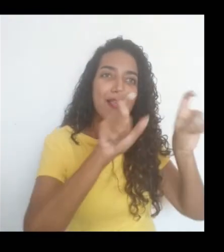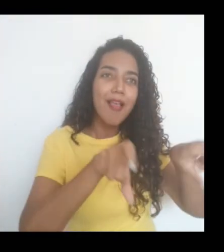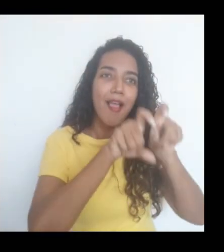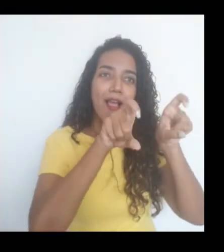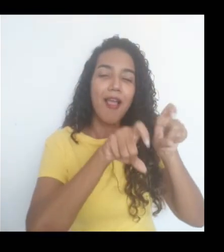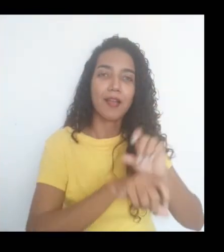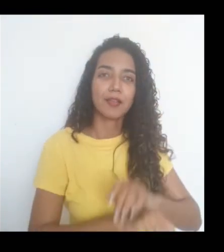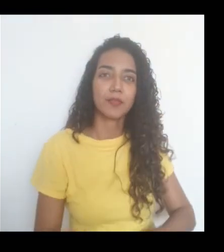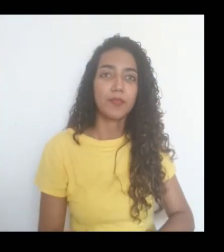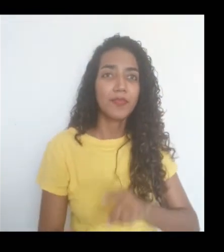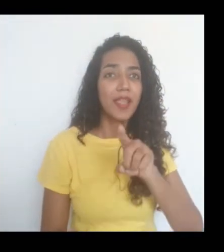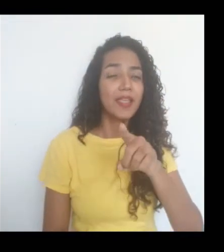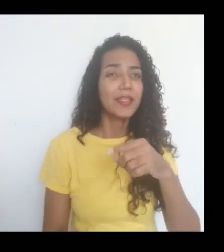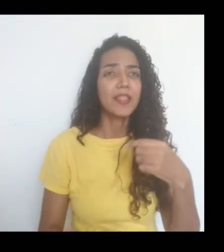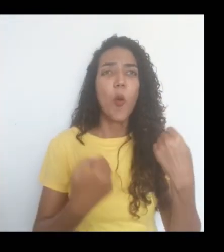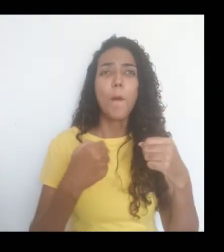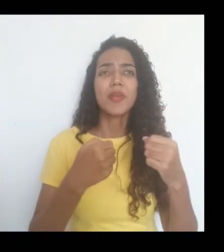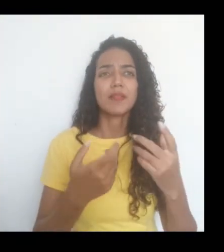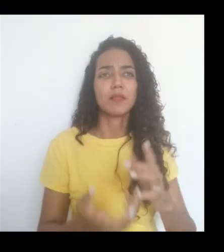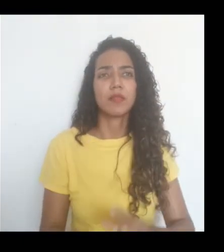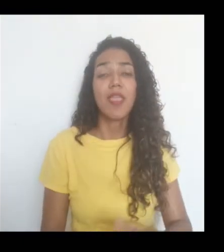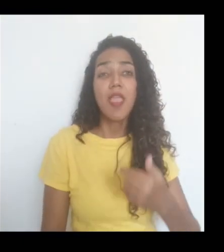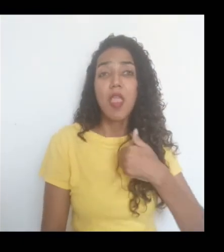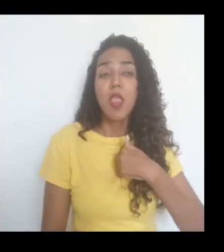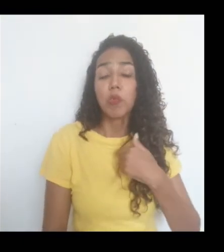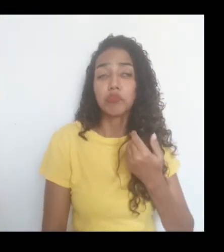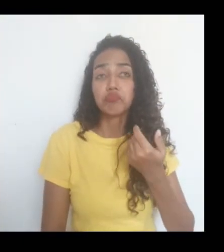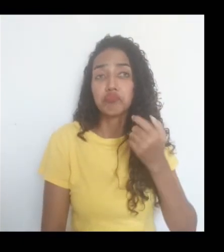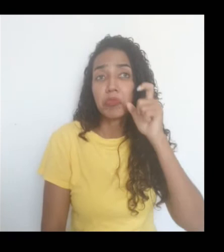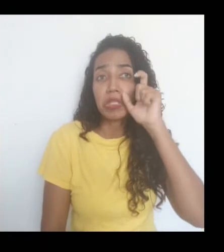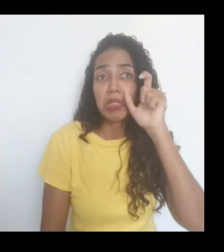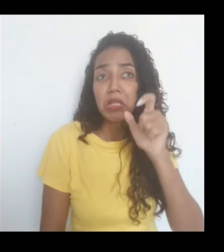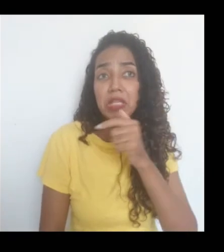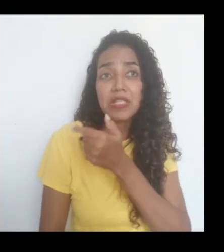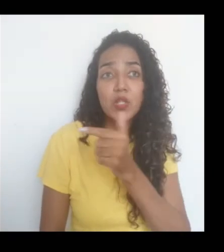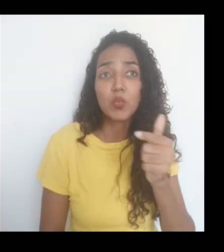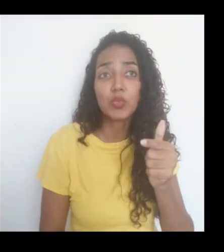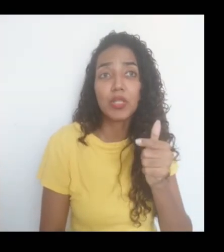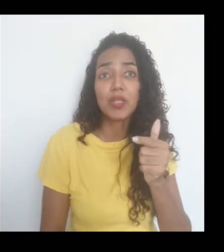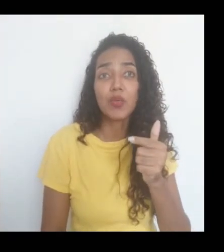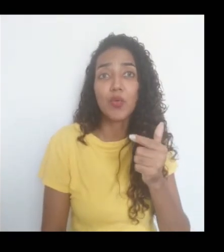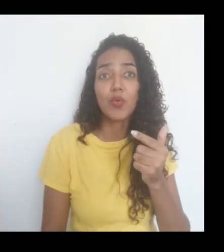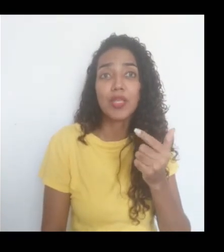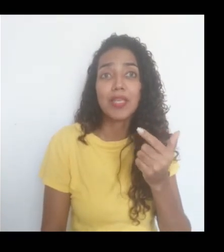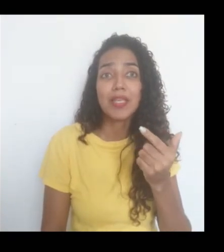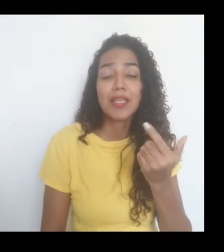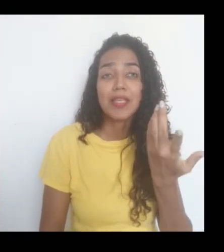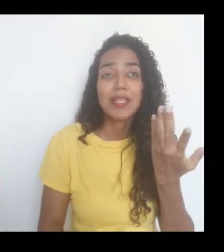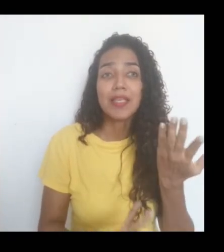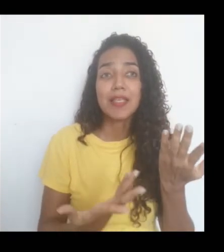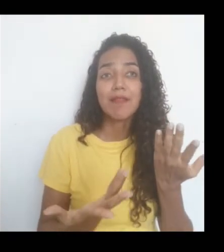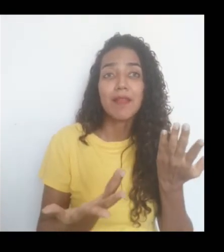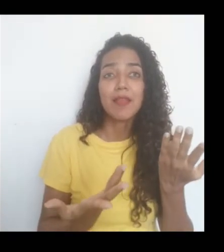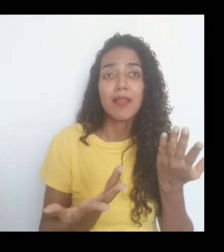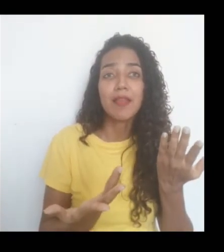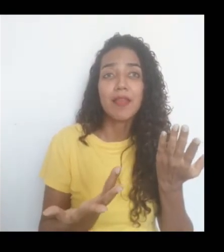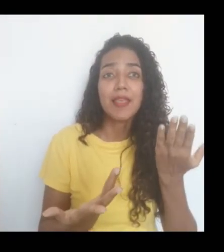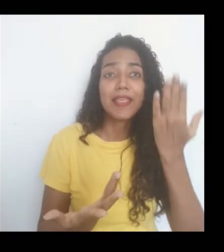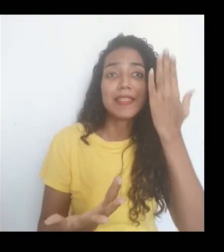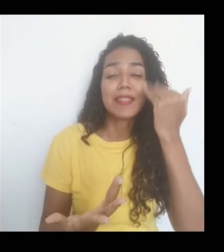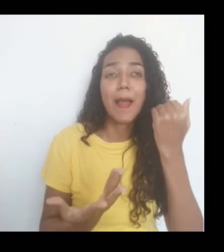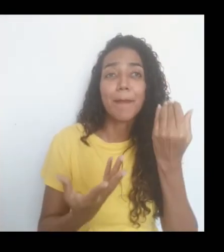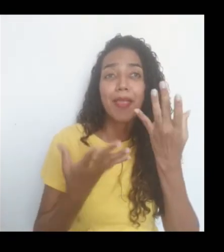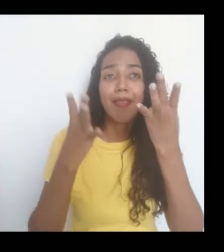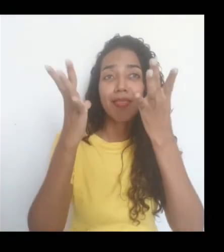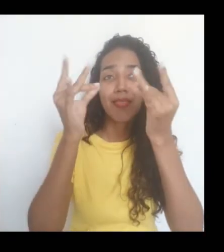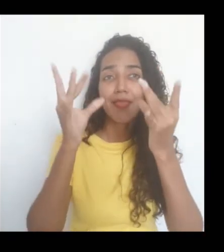interessado exatamente em como esse negócio está fisicamente. Se tem um parque aqui ou